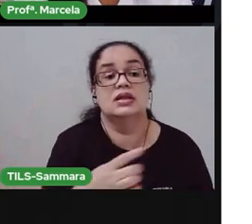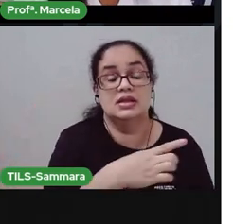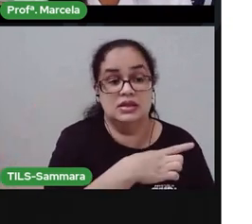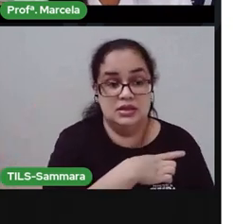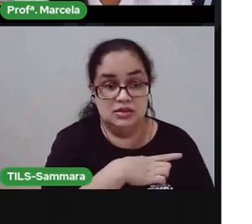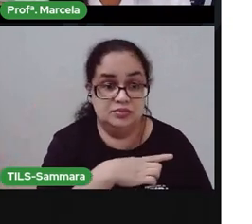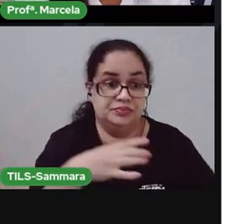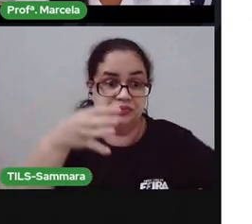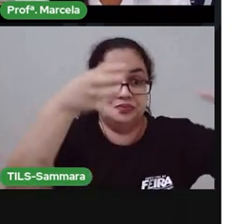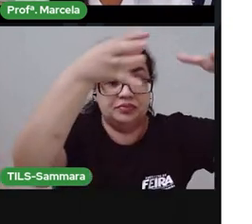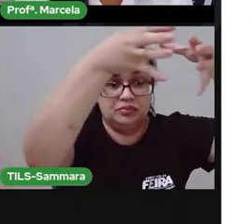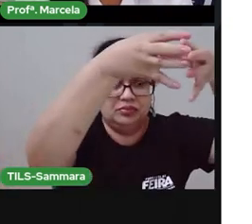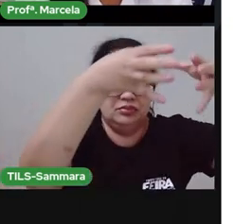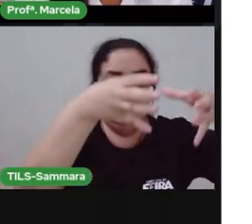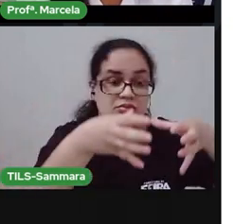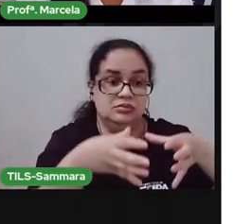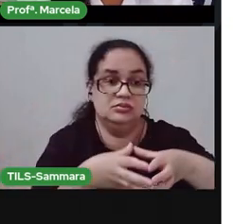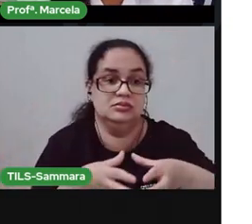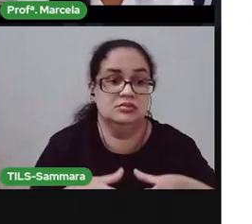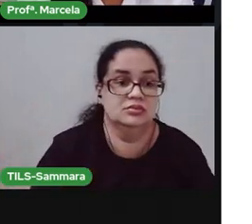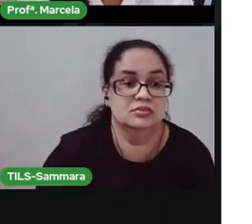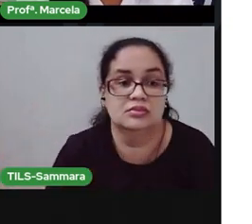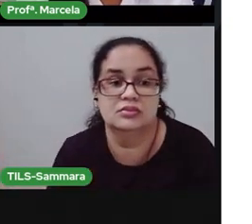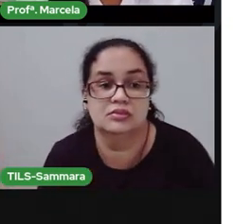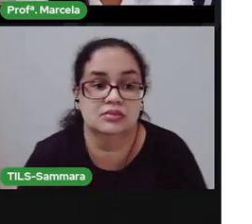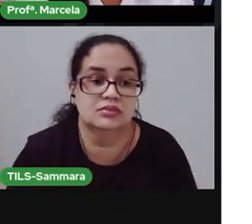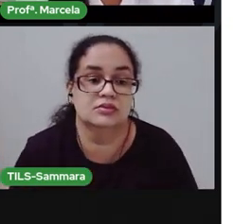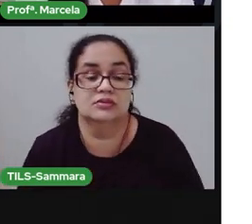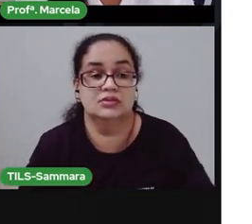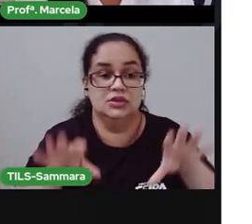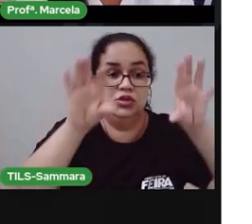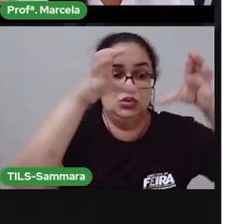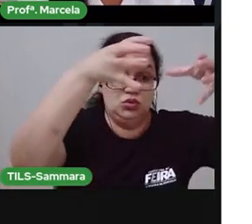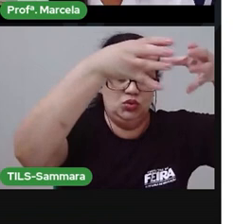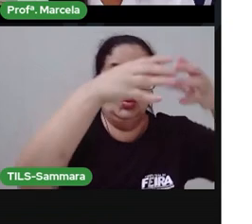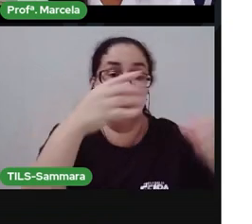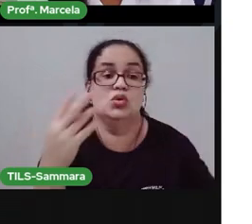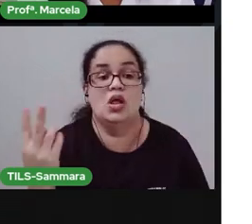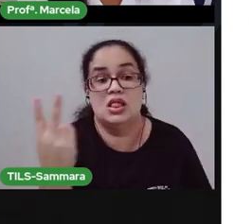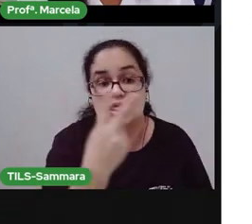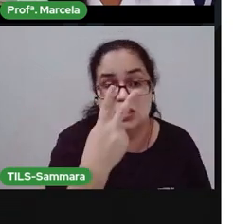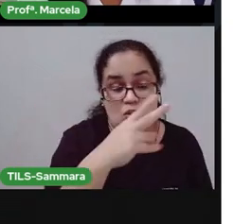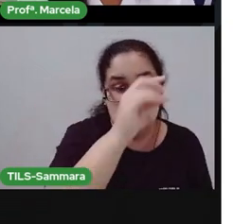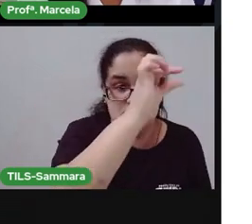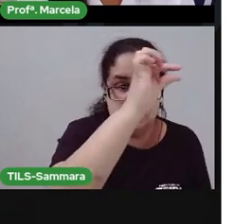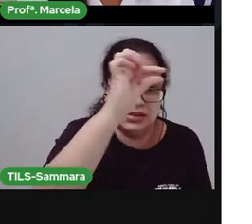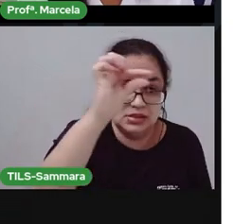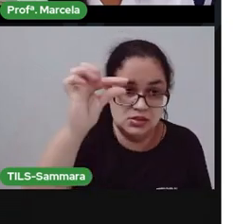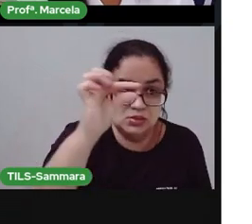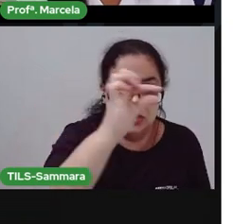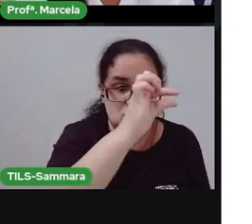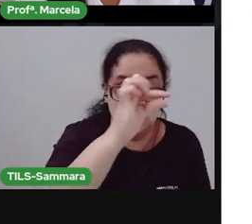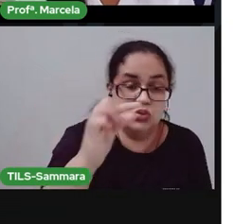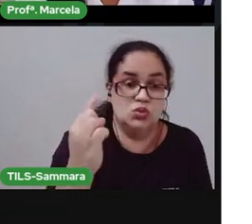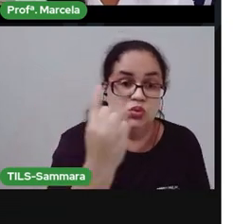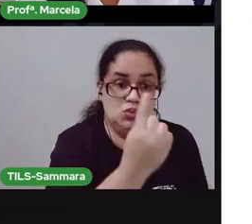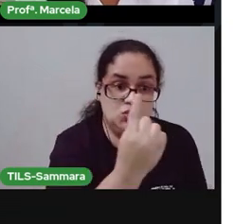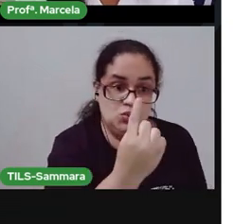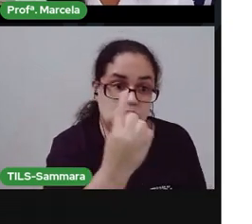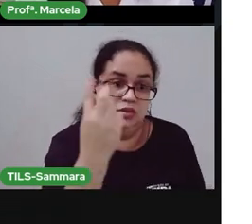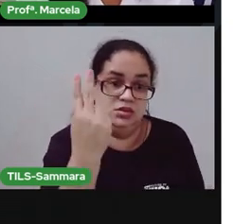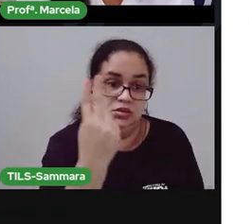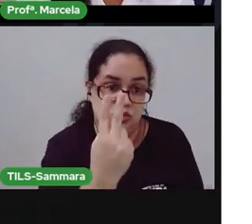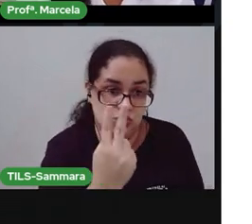aquela estrofe. Então, nesse verso aqui, nessa estrofe, tem duas linhas. Ó, uma,